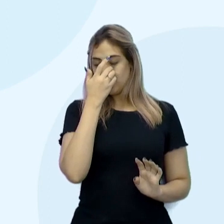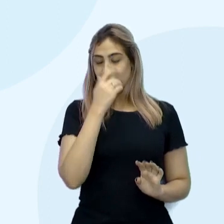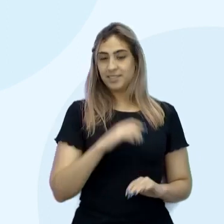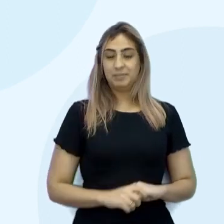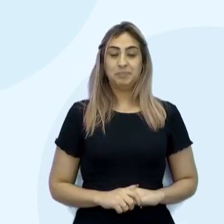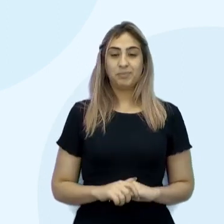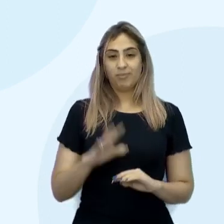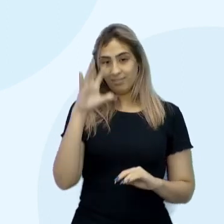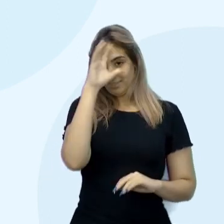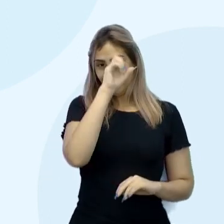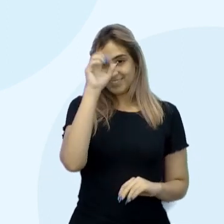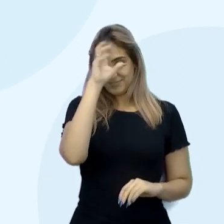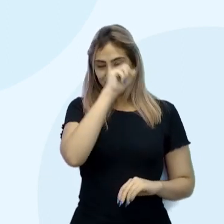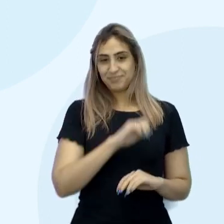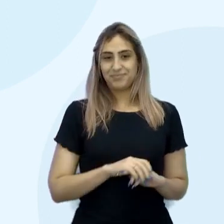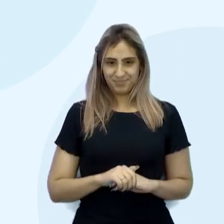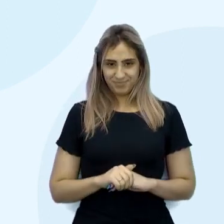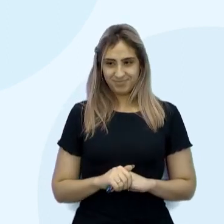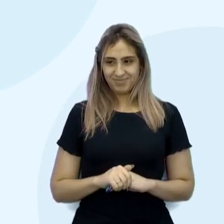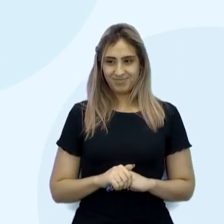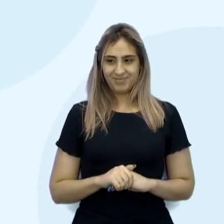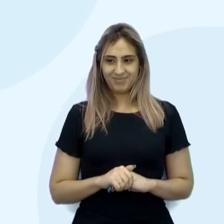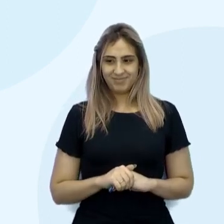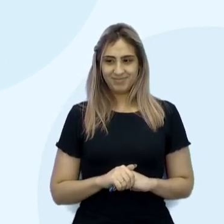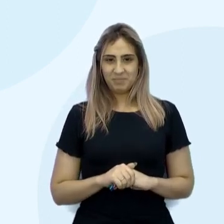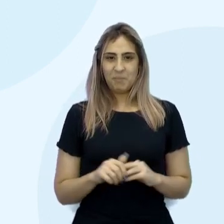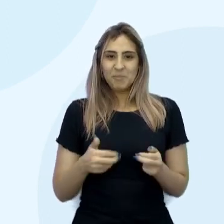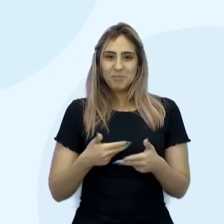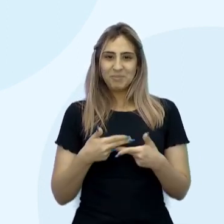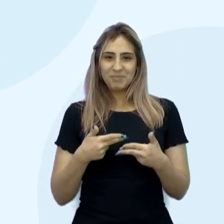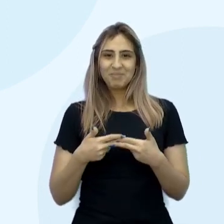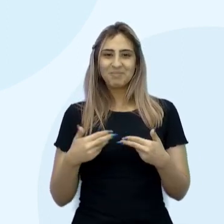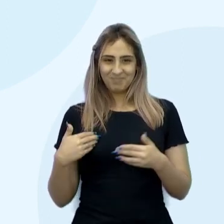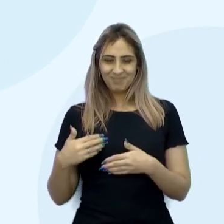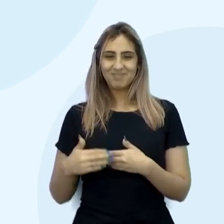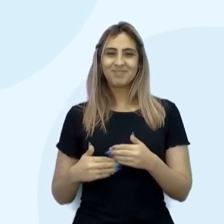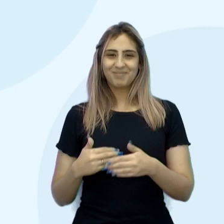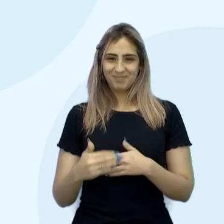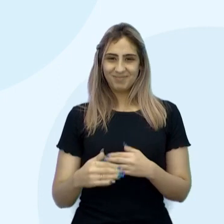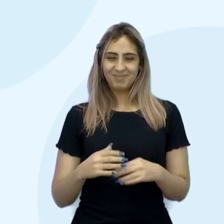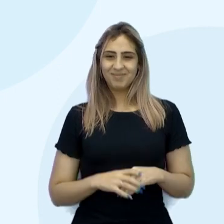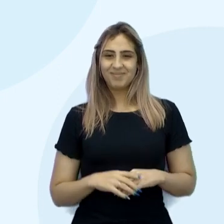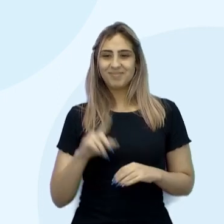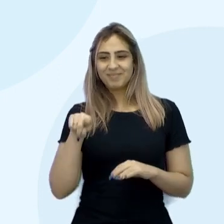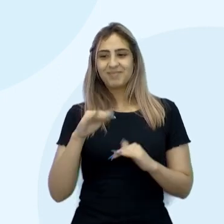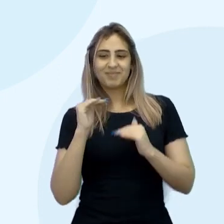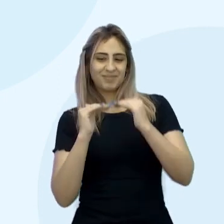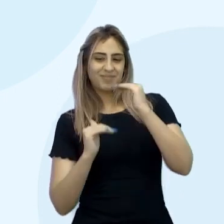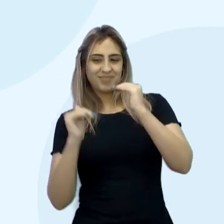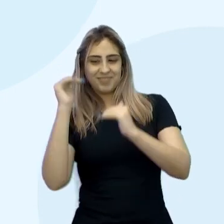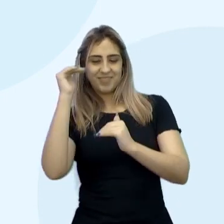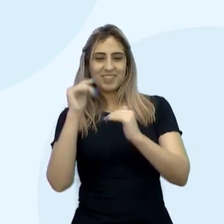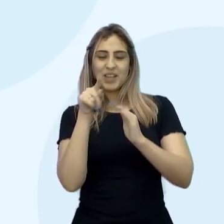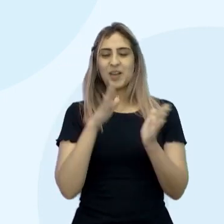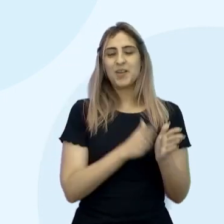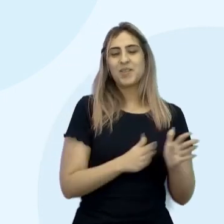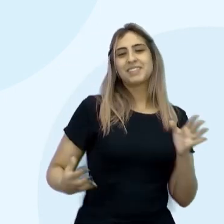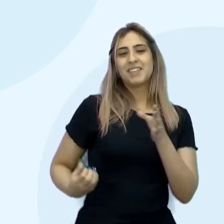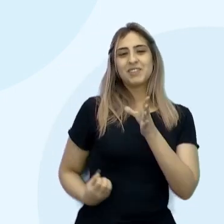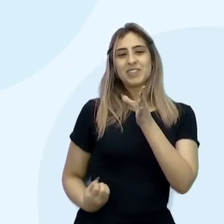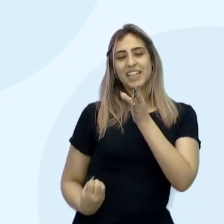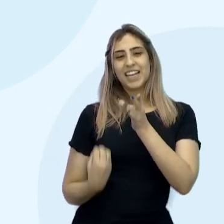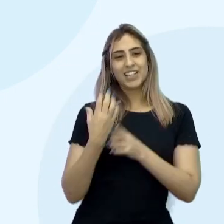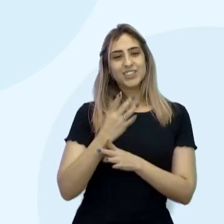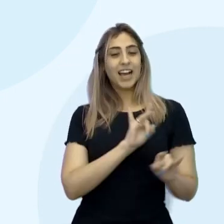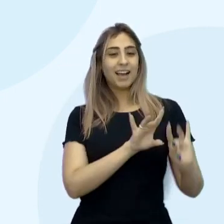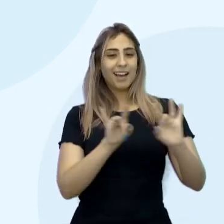e experiências vivenciadas nas atividades anteriores, o objetivo nesta etapa é proporcionar um processo criativo a